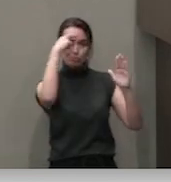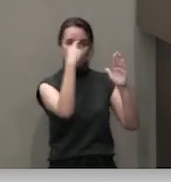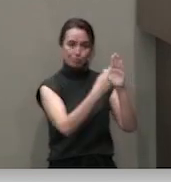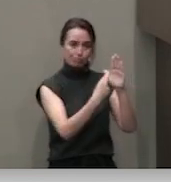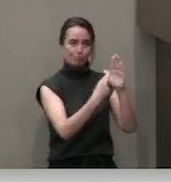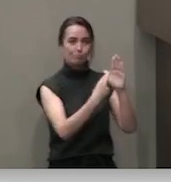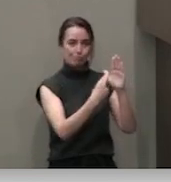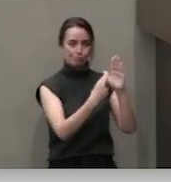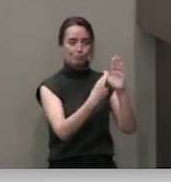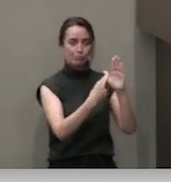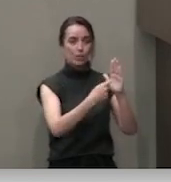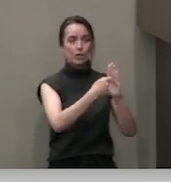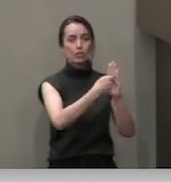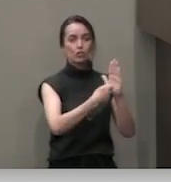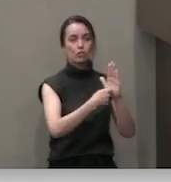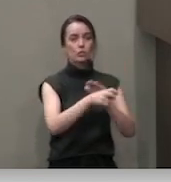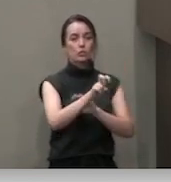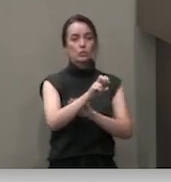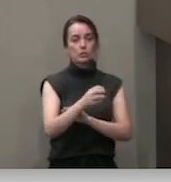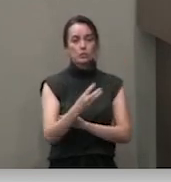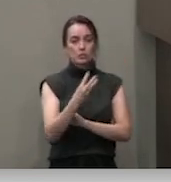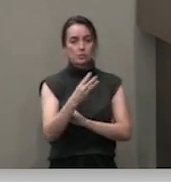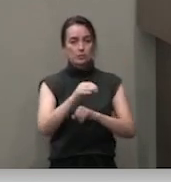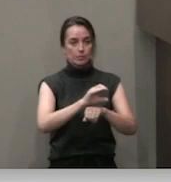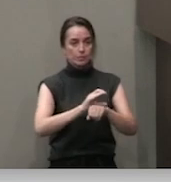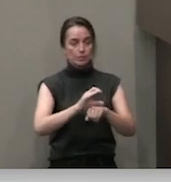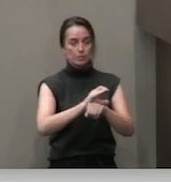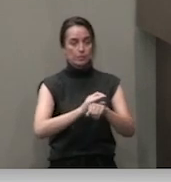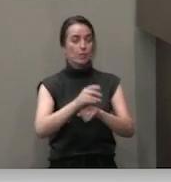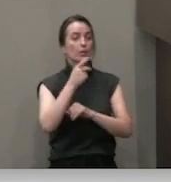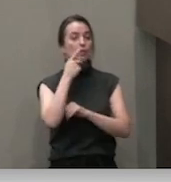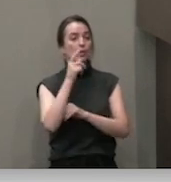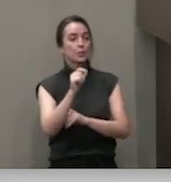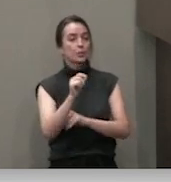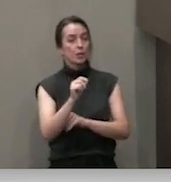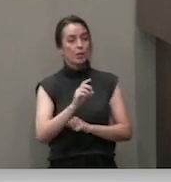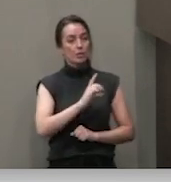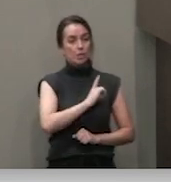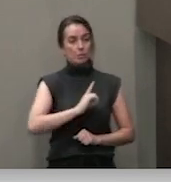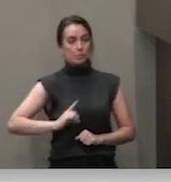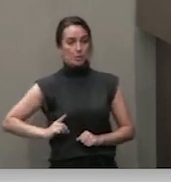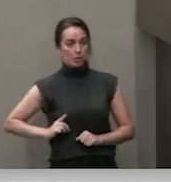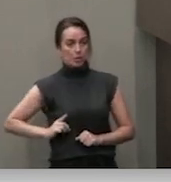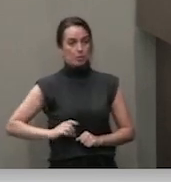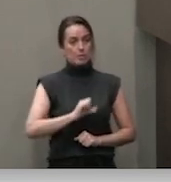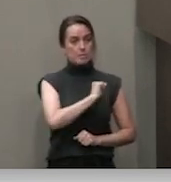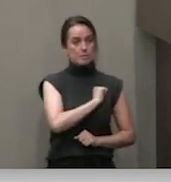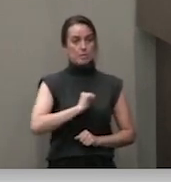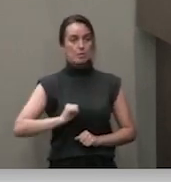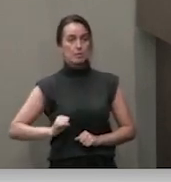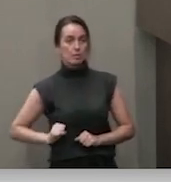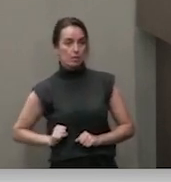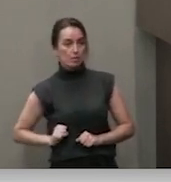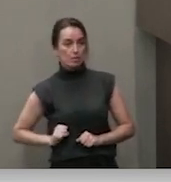e o artigo 53 da Constituição diz que os deputados e senadores são invioláveis